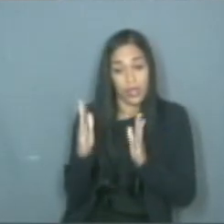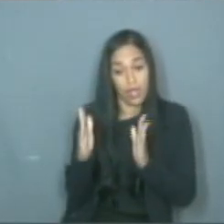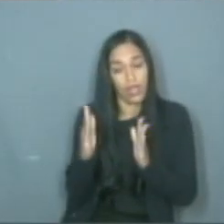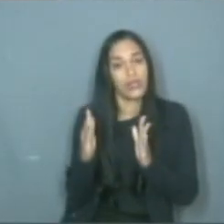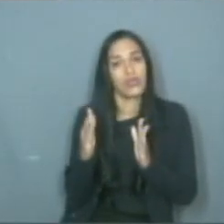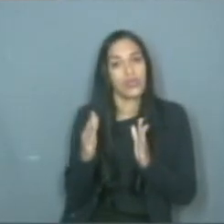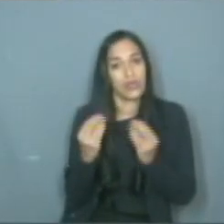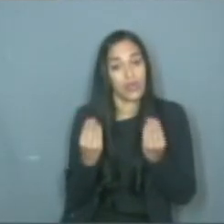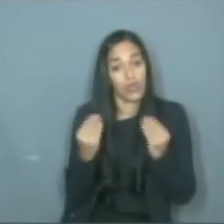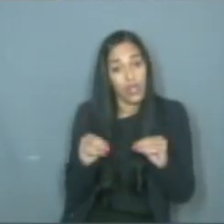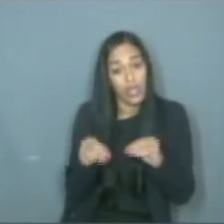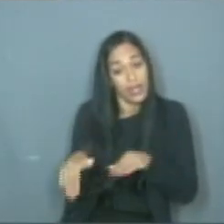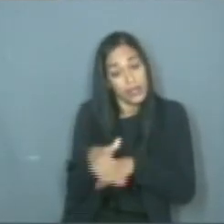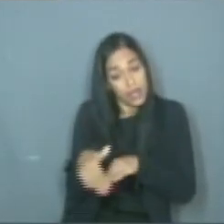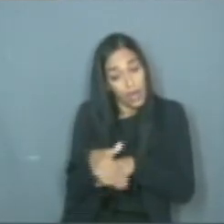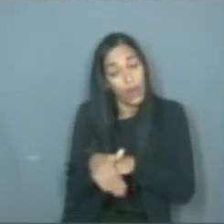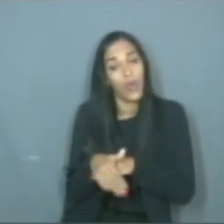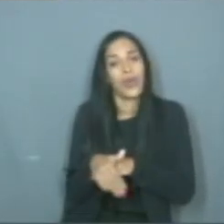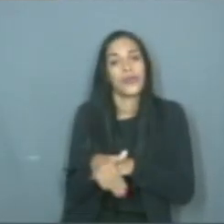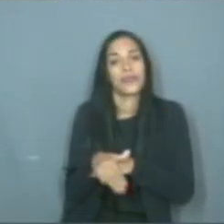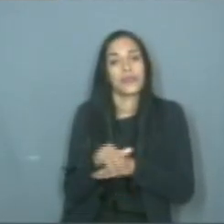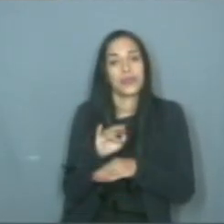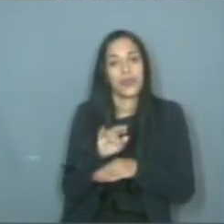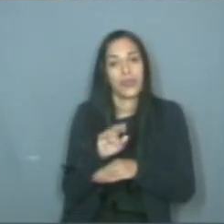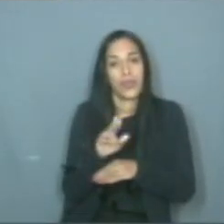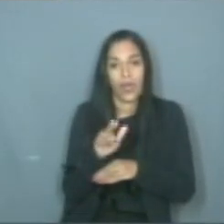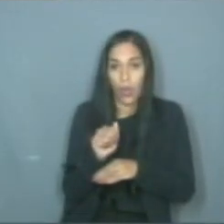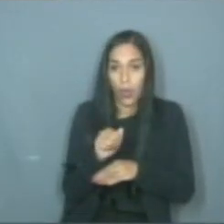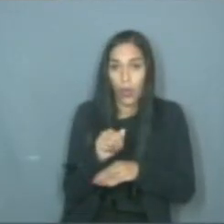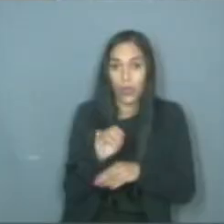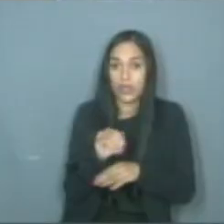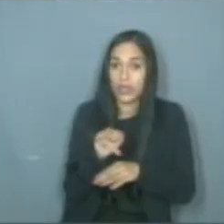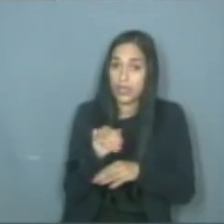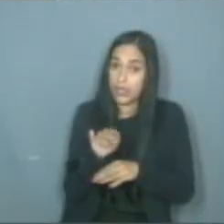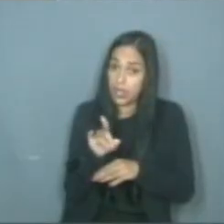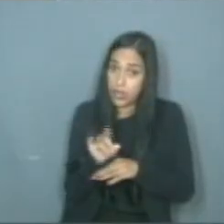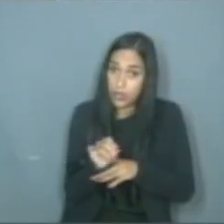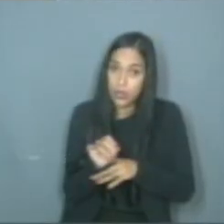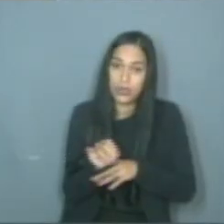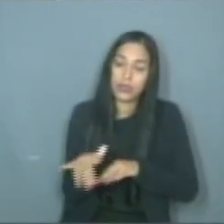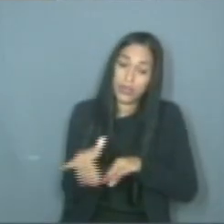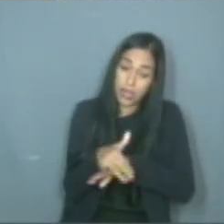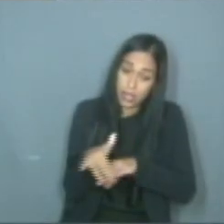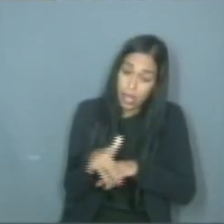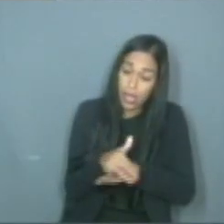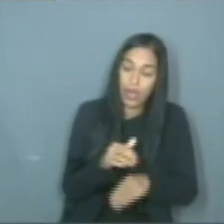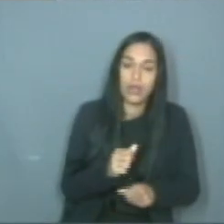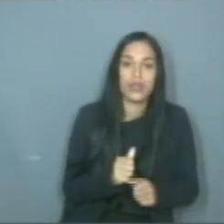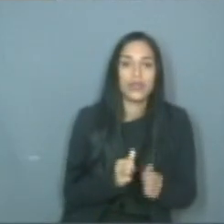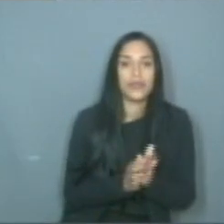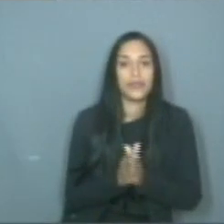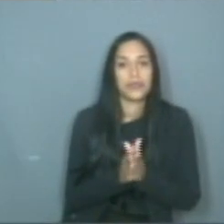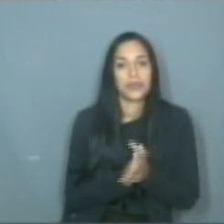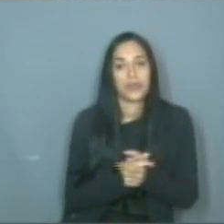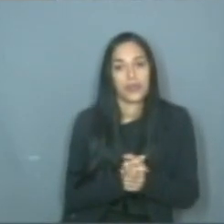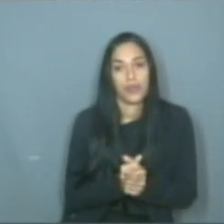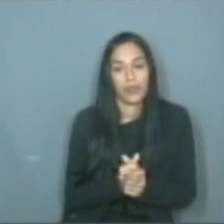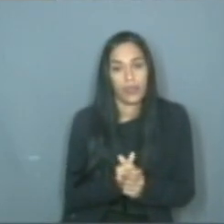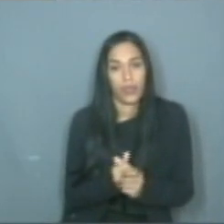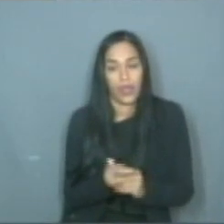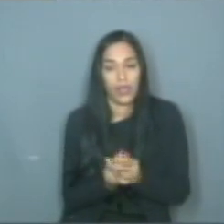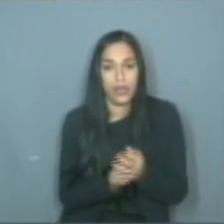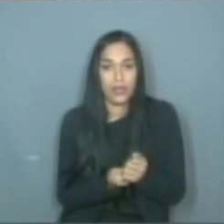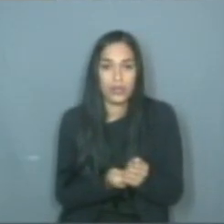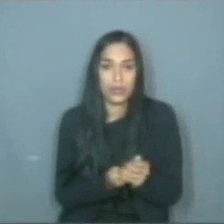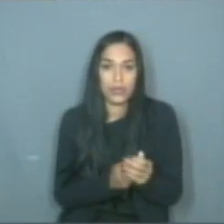Ponto. E a gente vai aqui encaminhar para a URB, para a Enlur, para que a rua Assunção de França, Justina